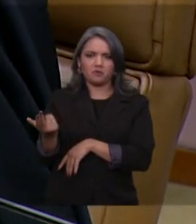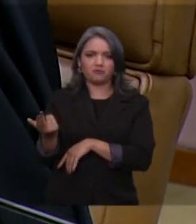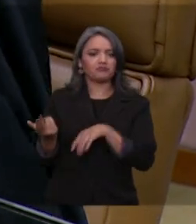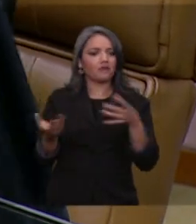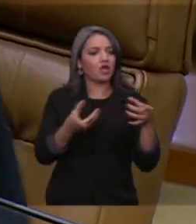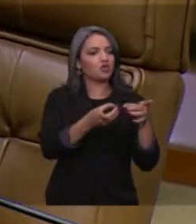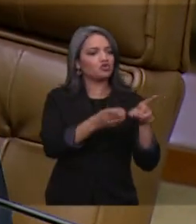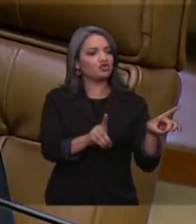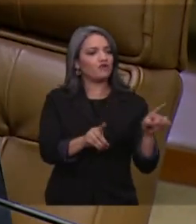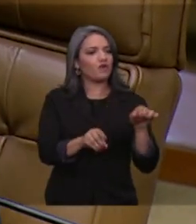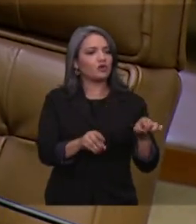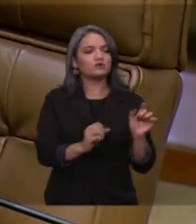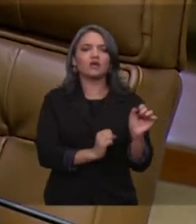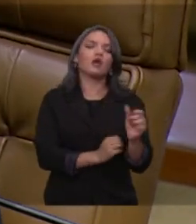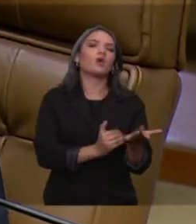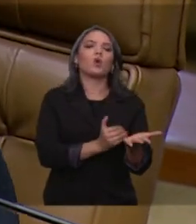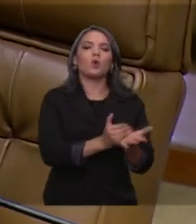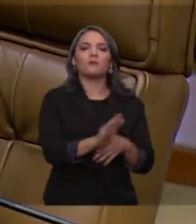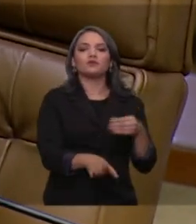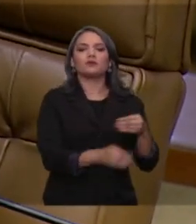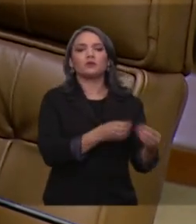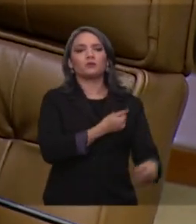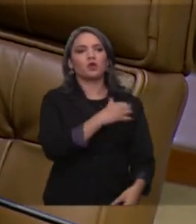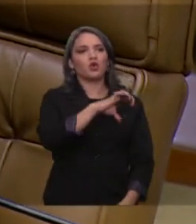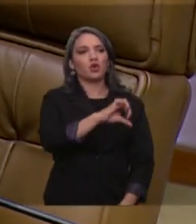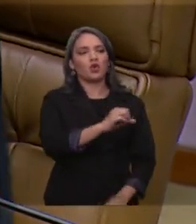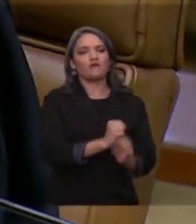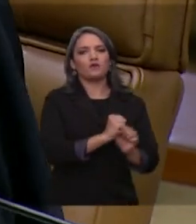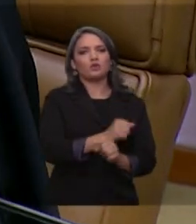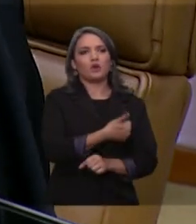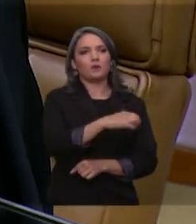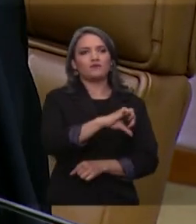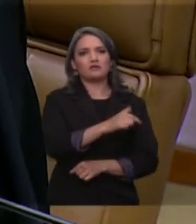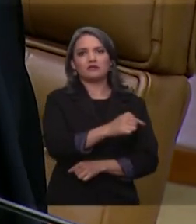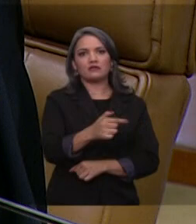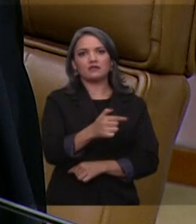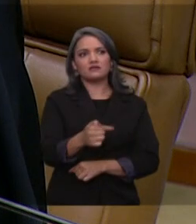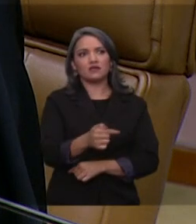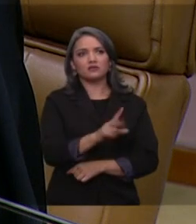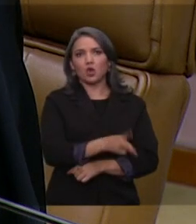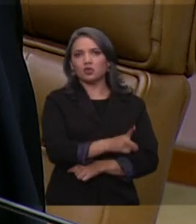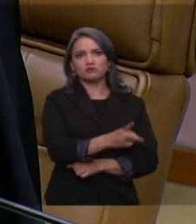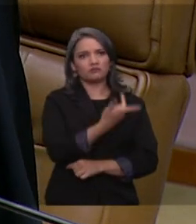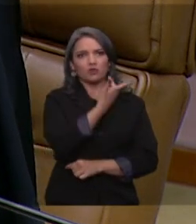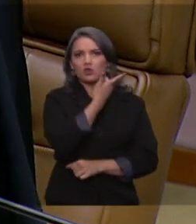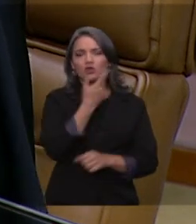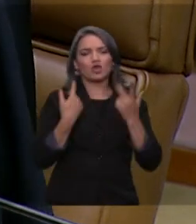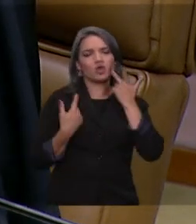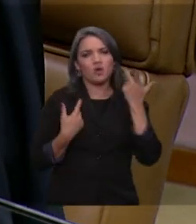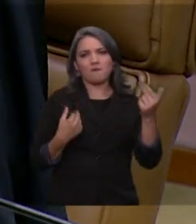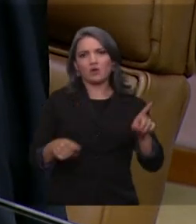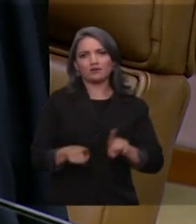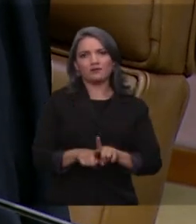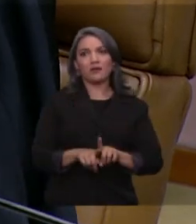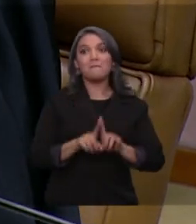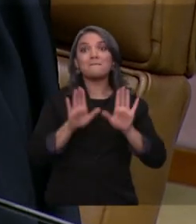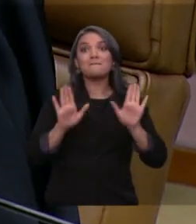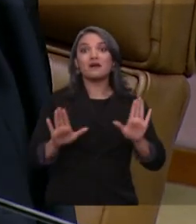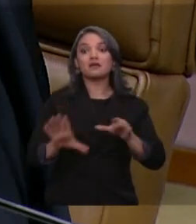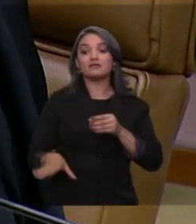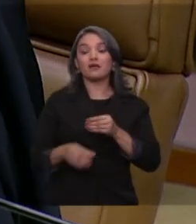o divórcio, desde a Emenda 9 de 77, também continua existindo. O que fez a Emenda 66 foi